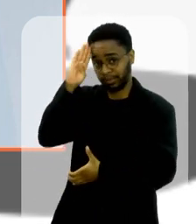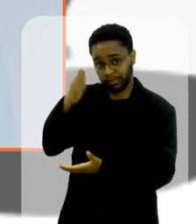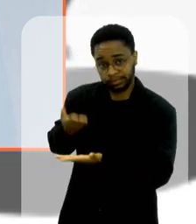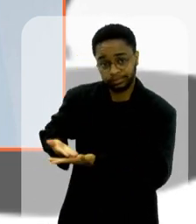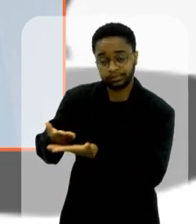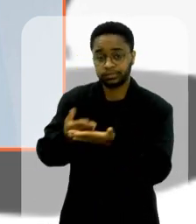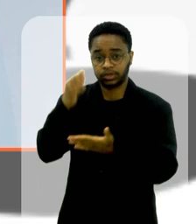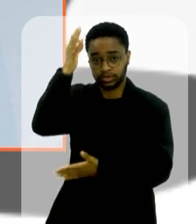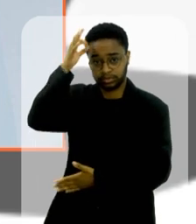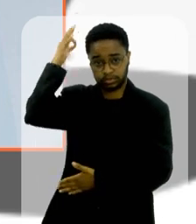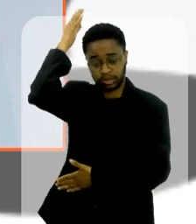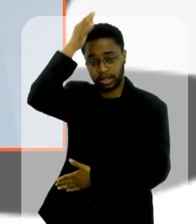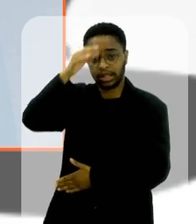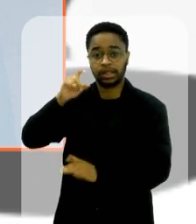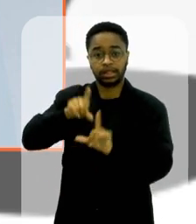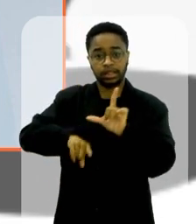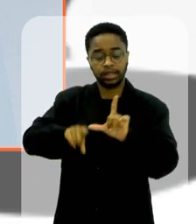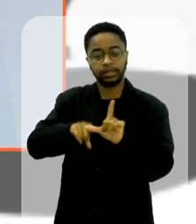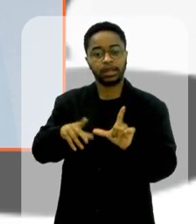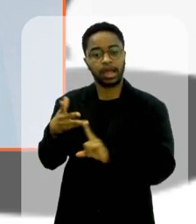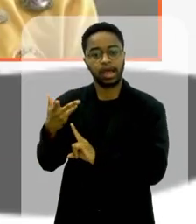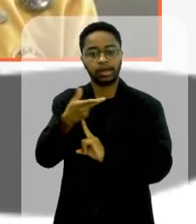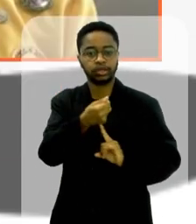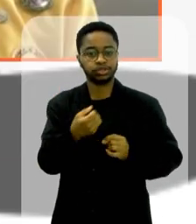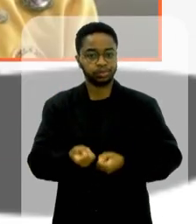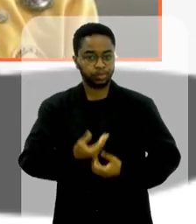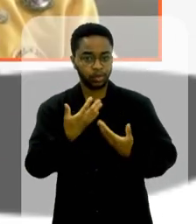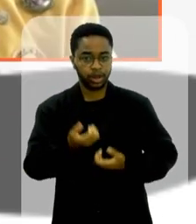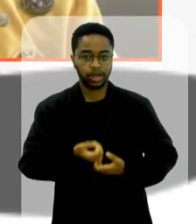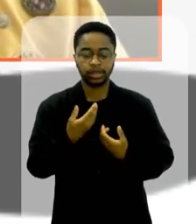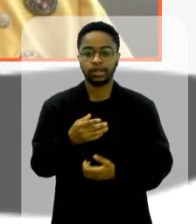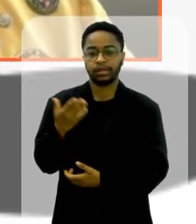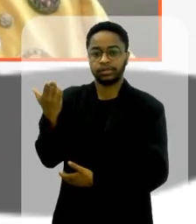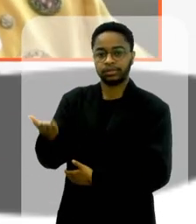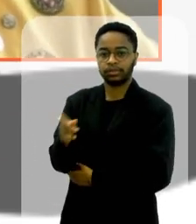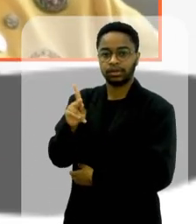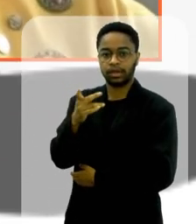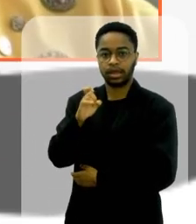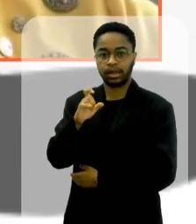de Letras e Artes de Poetas Trovadores, Clério Borges,